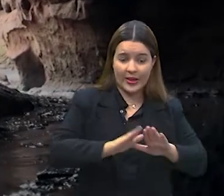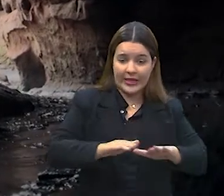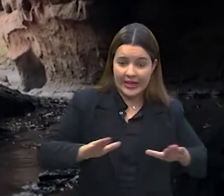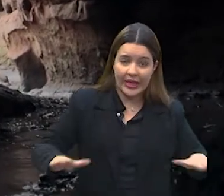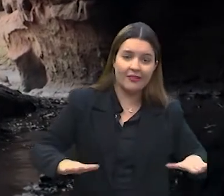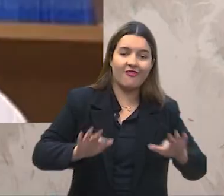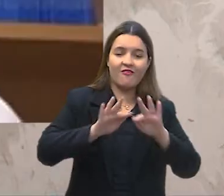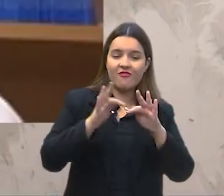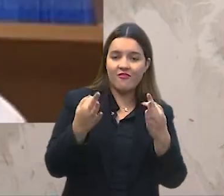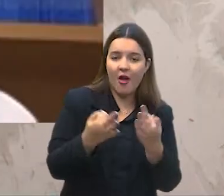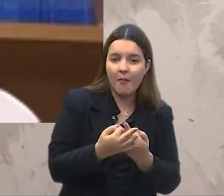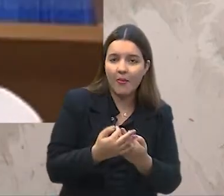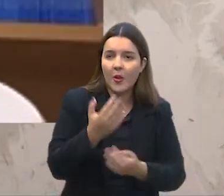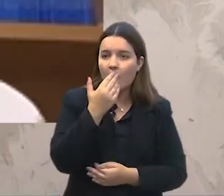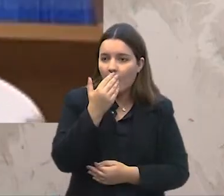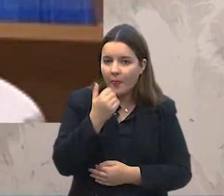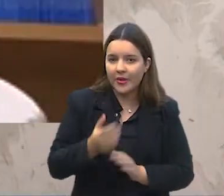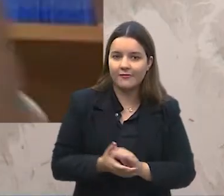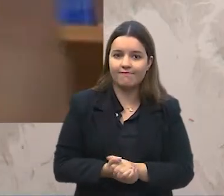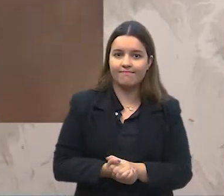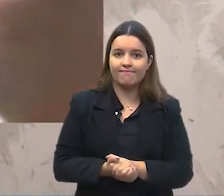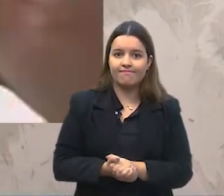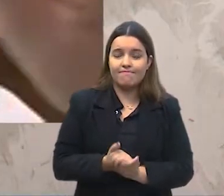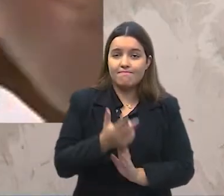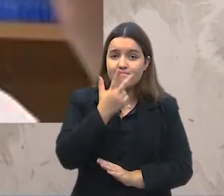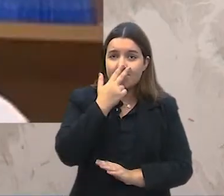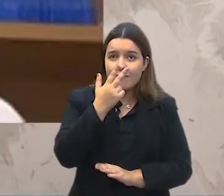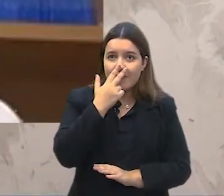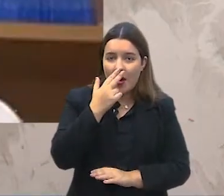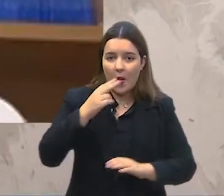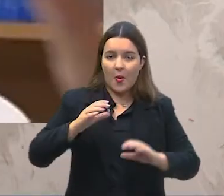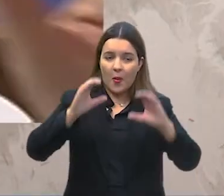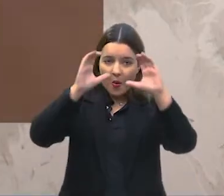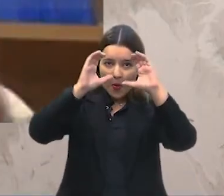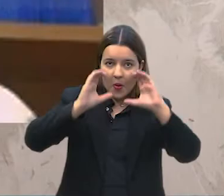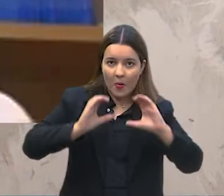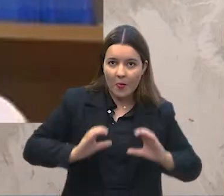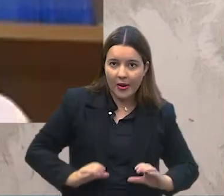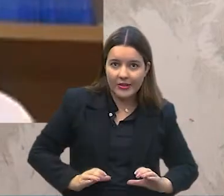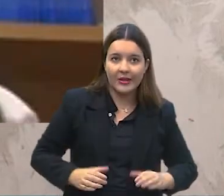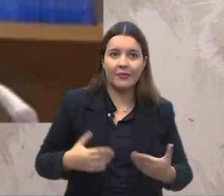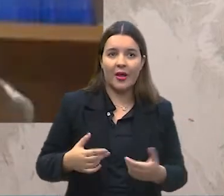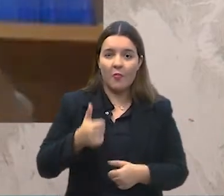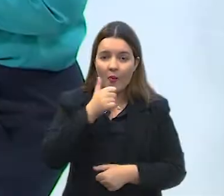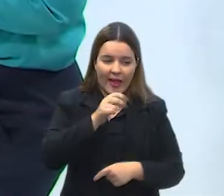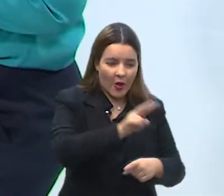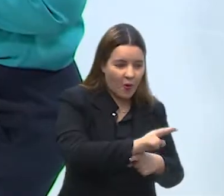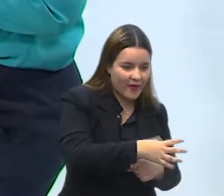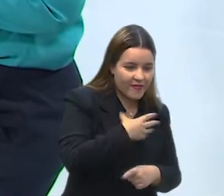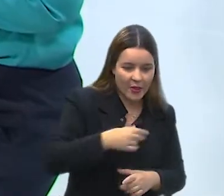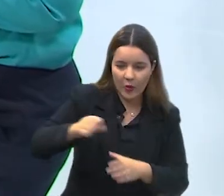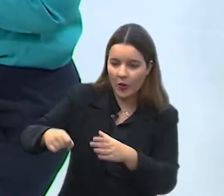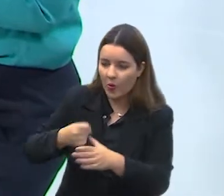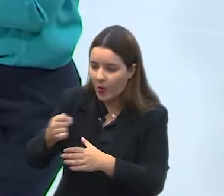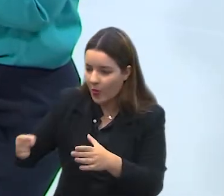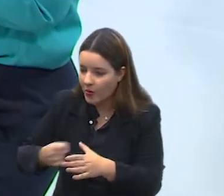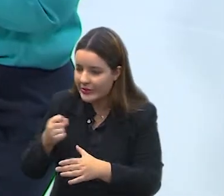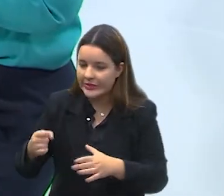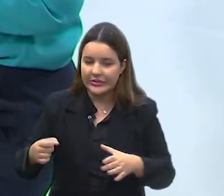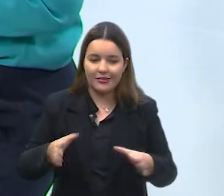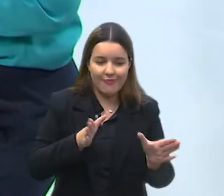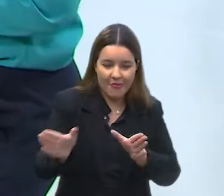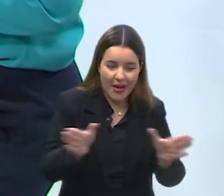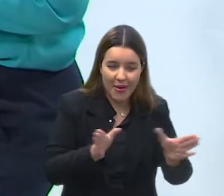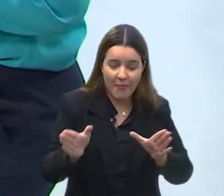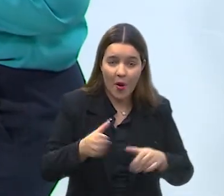crias. Então a visão da mulher ela se desenvolveu muito mais horizontalmente do que a do homem, que foi muito focada. Mais